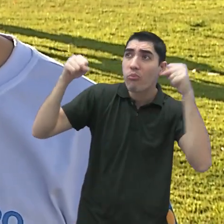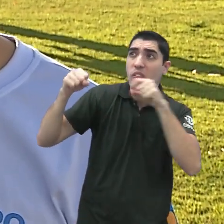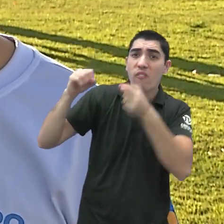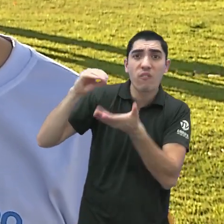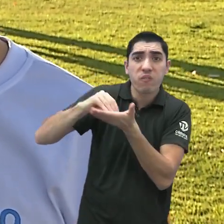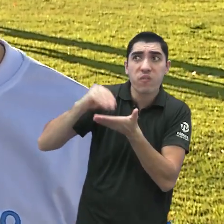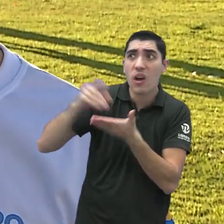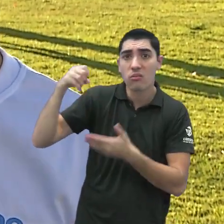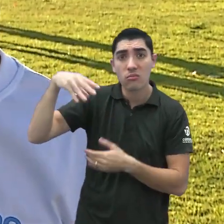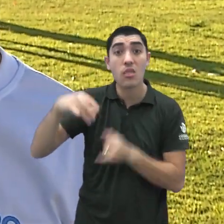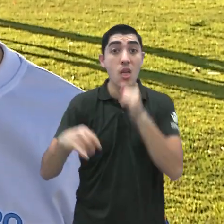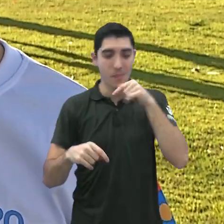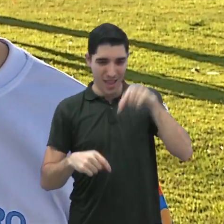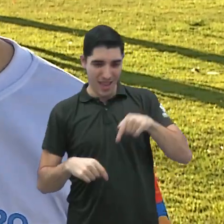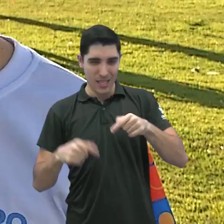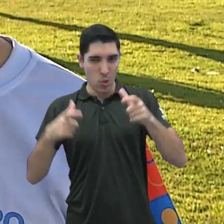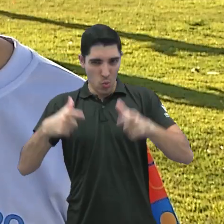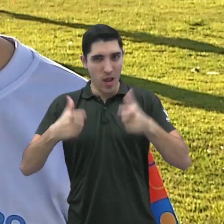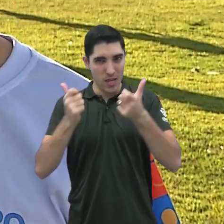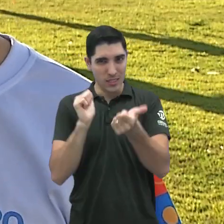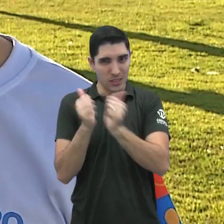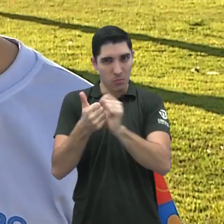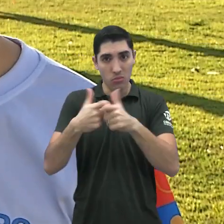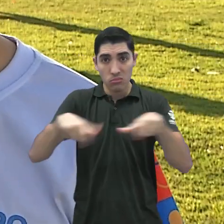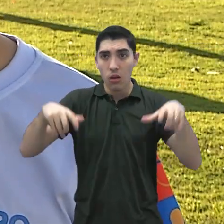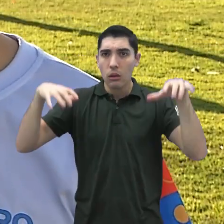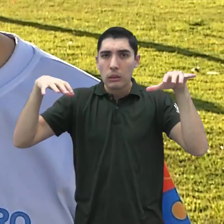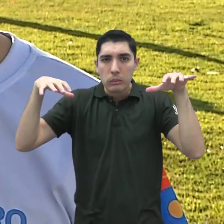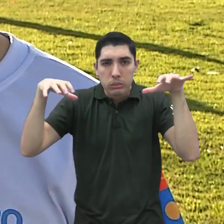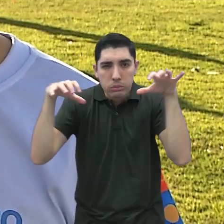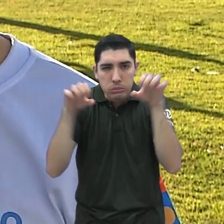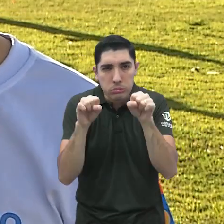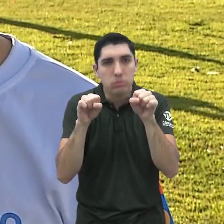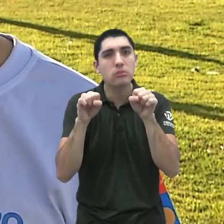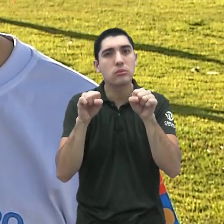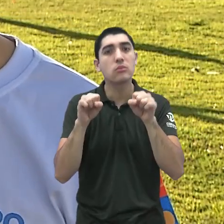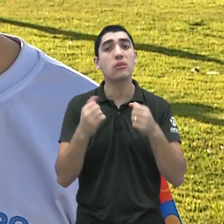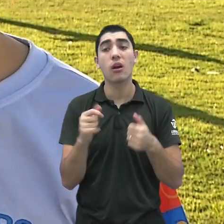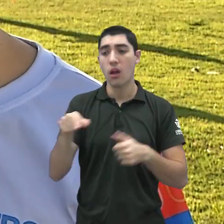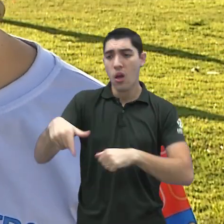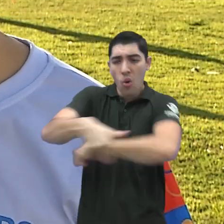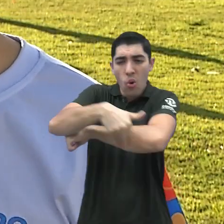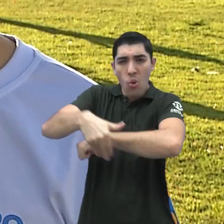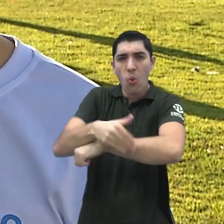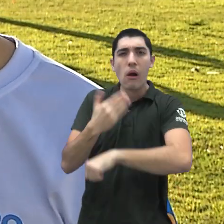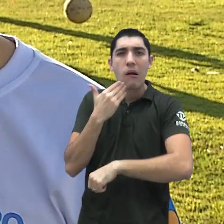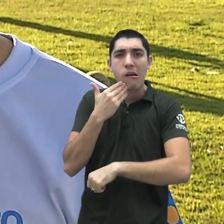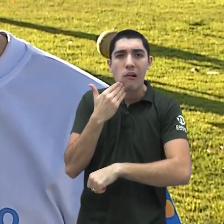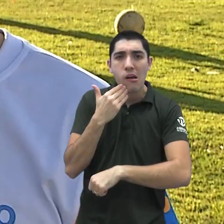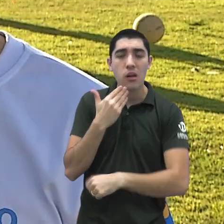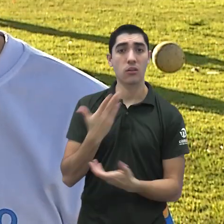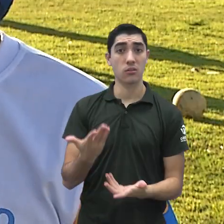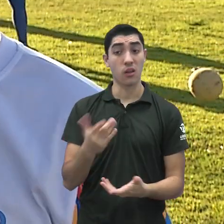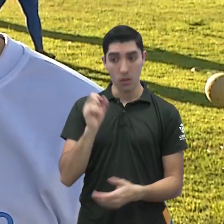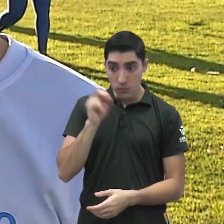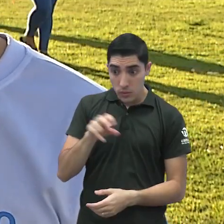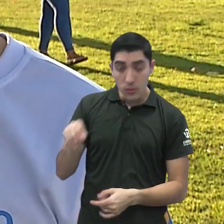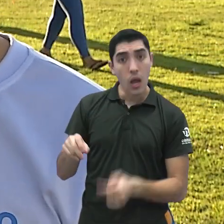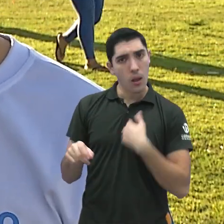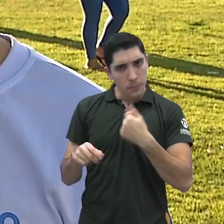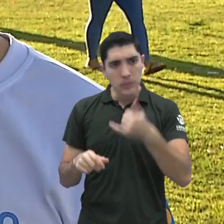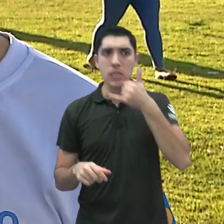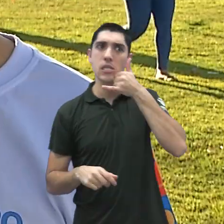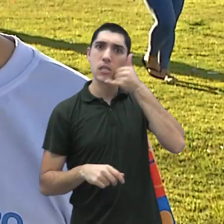falta no poste, aqui na quadrinha onde a gente está, né? Que às vezes fica muito escuro durante a noite, uma rua esburacada, você